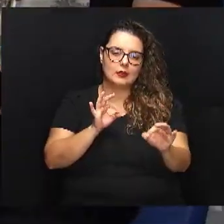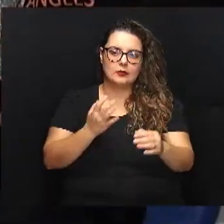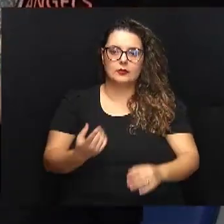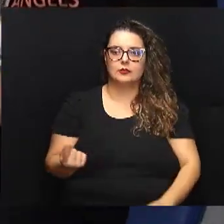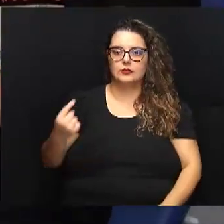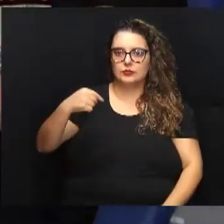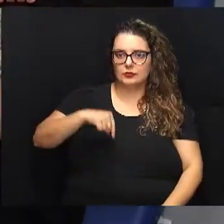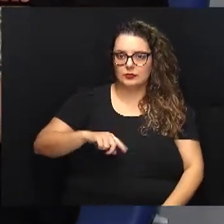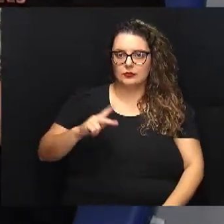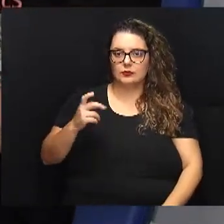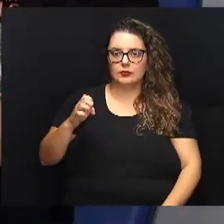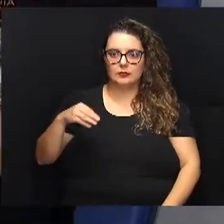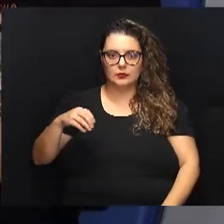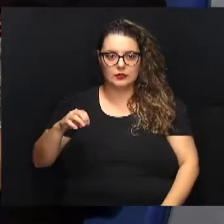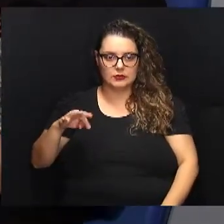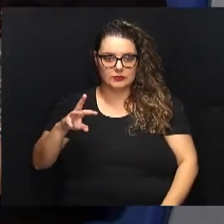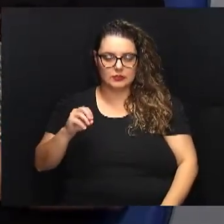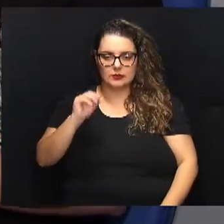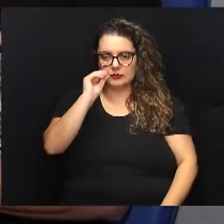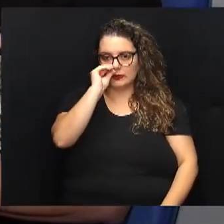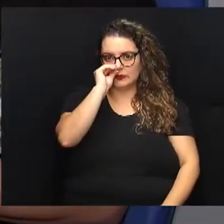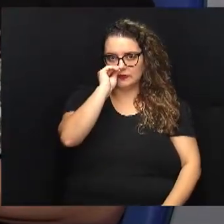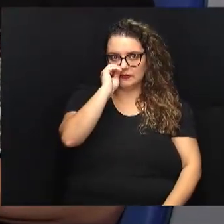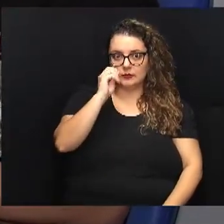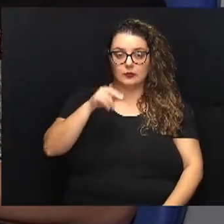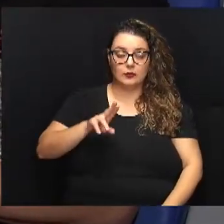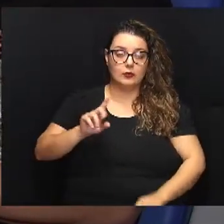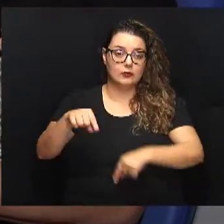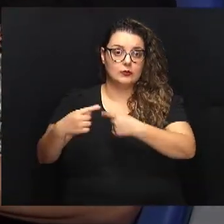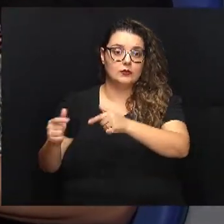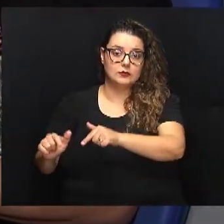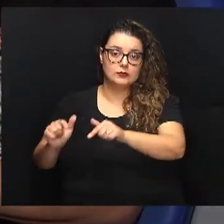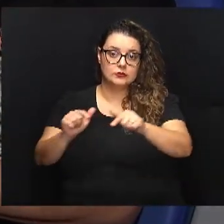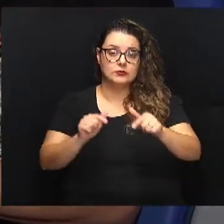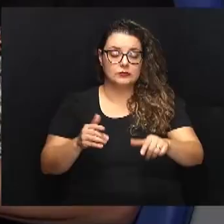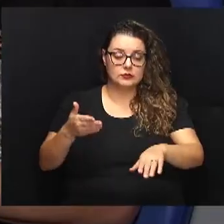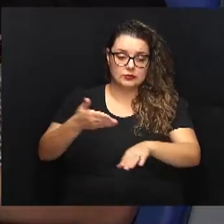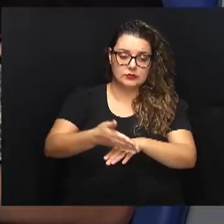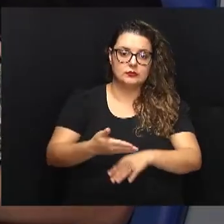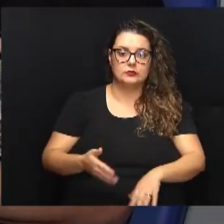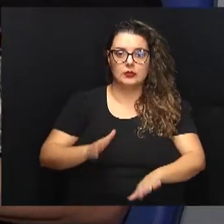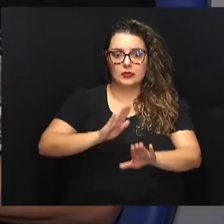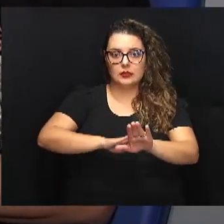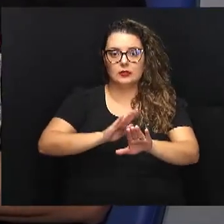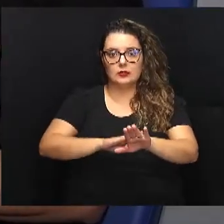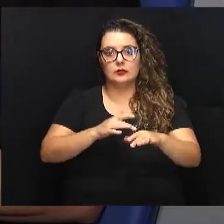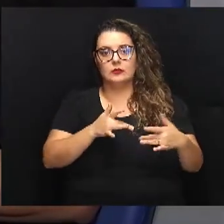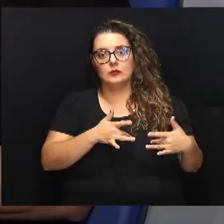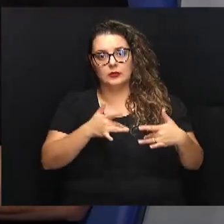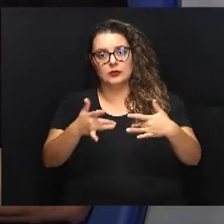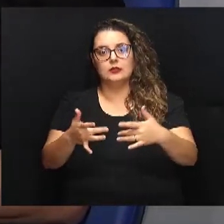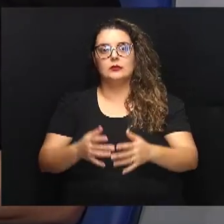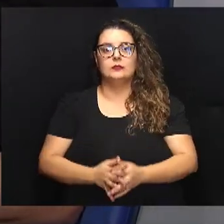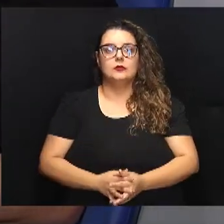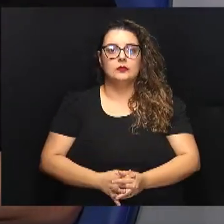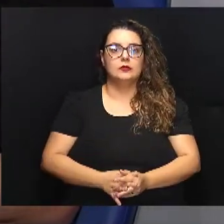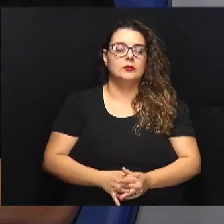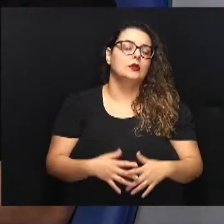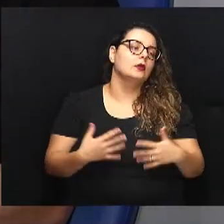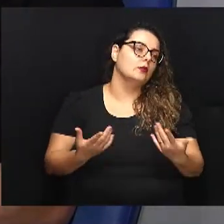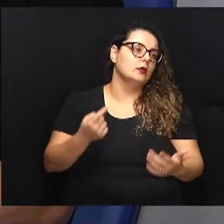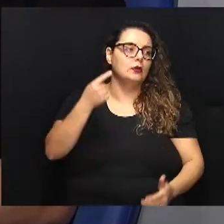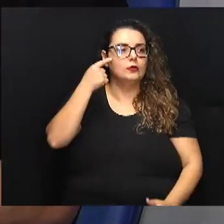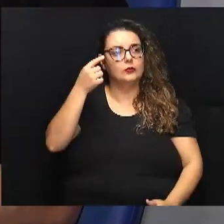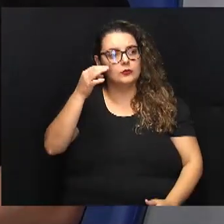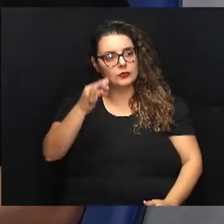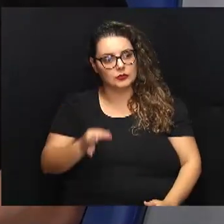ao Hemocentro da Unicamp ou aos outros postos fixos para praticar esse ato de solidariedade. Qual que é o número mais ou menos ideal